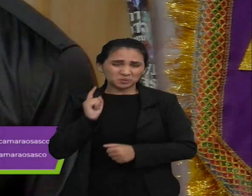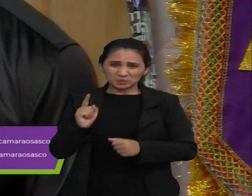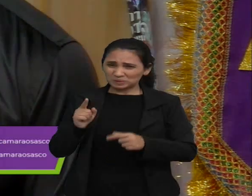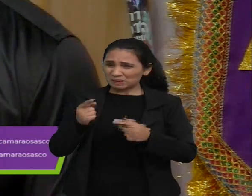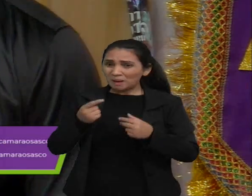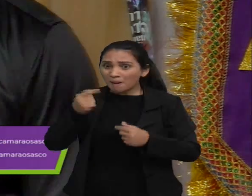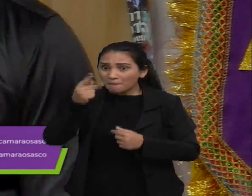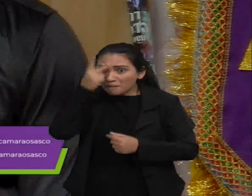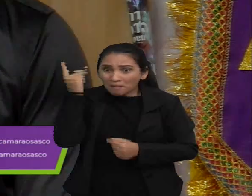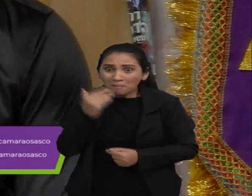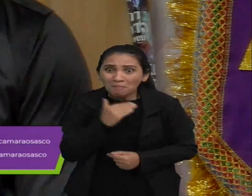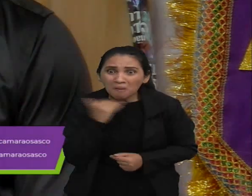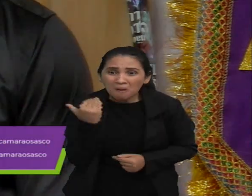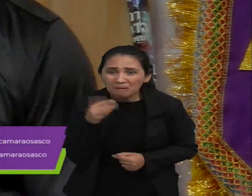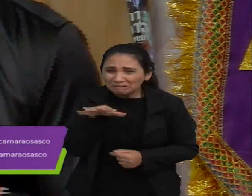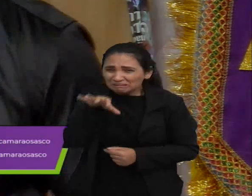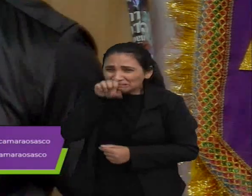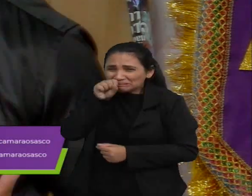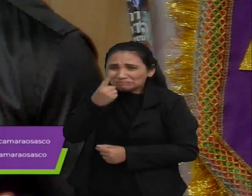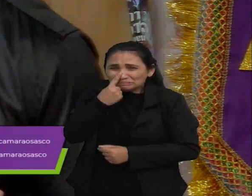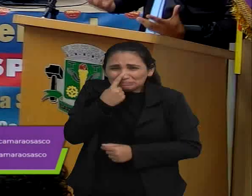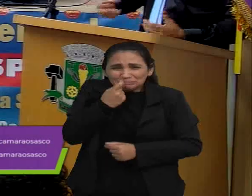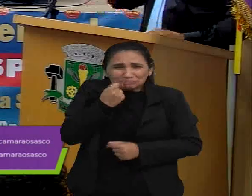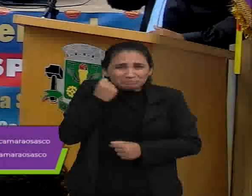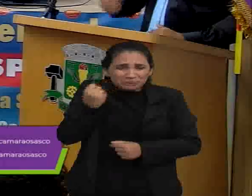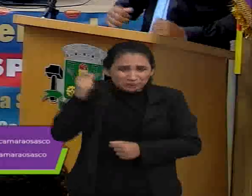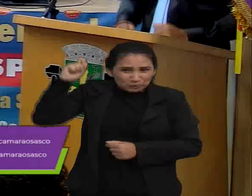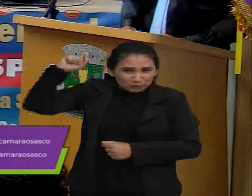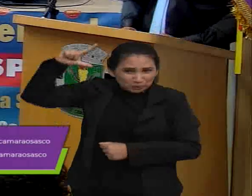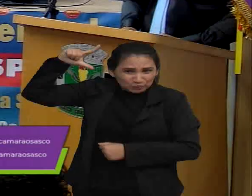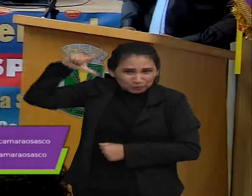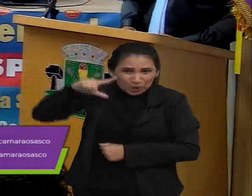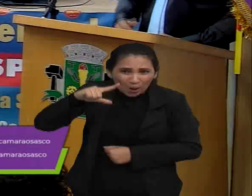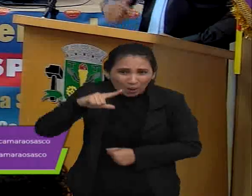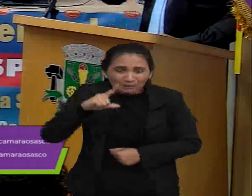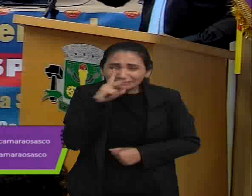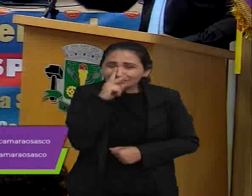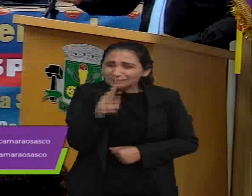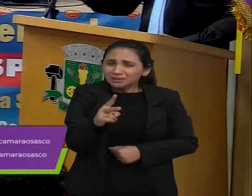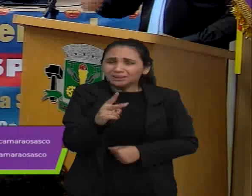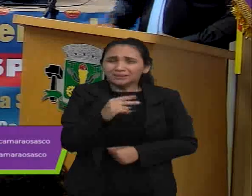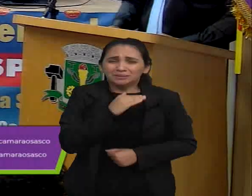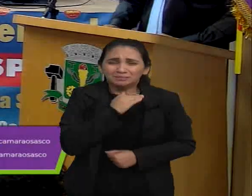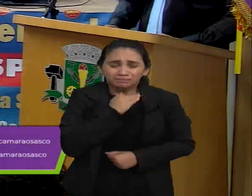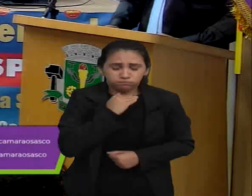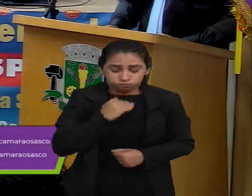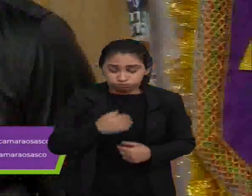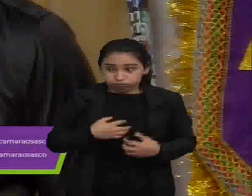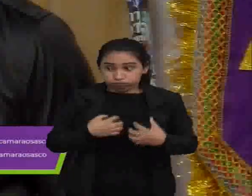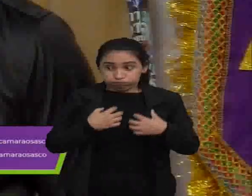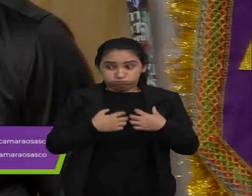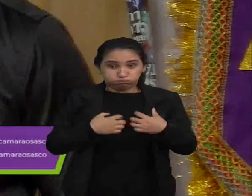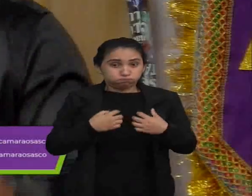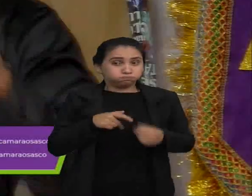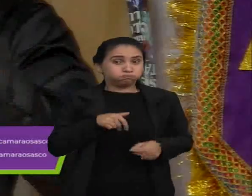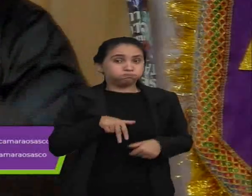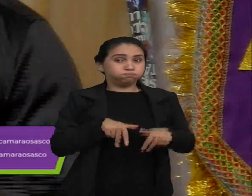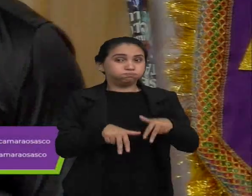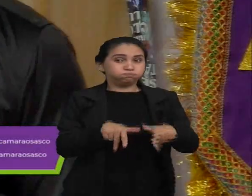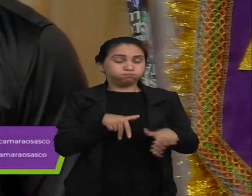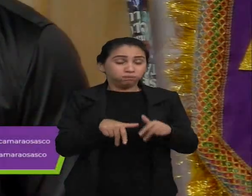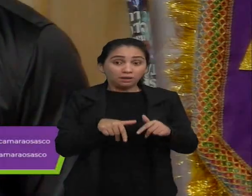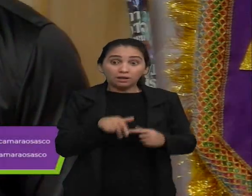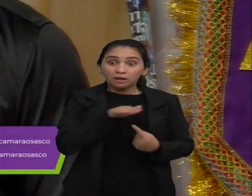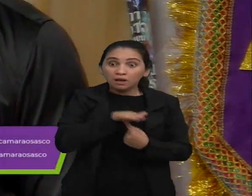humanos e aí aquele fedor que quando o sol bate aquele cheiro horrível de 30 barracas sabe quantas ficaram na feira três